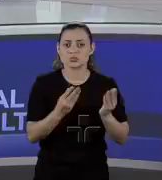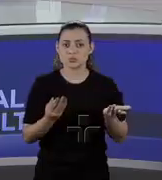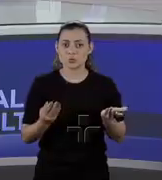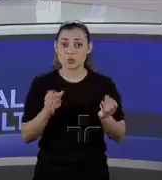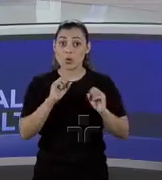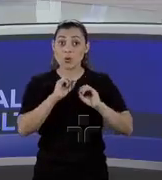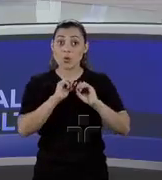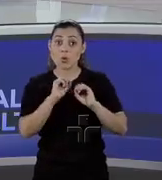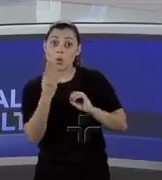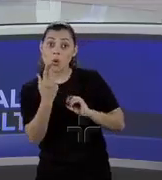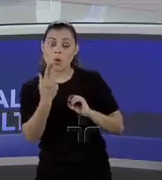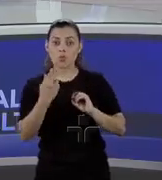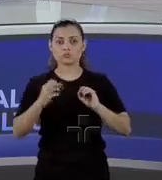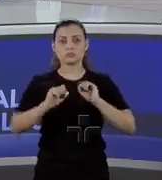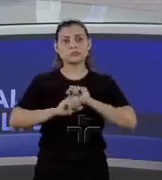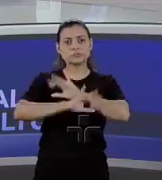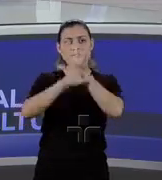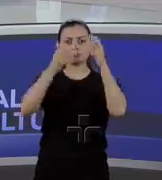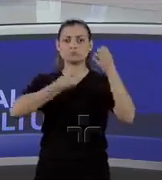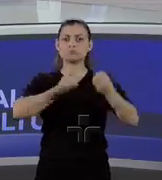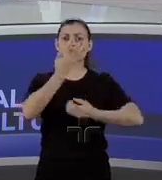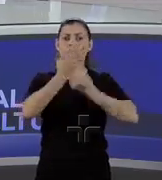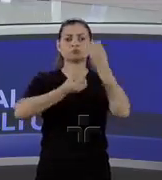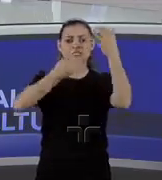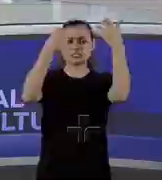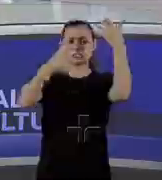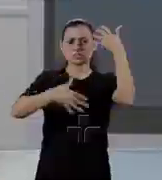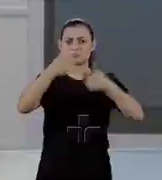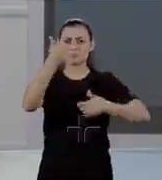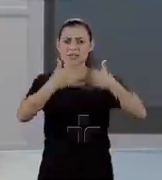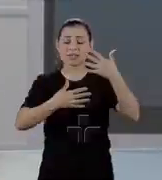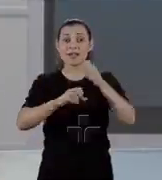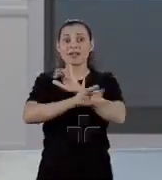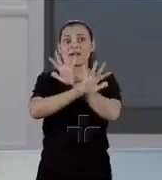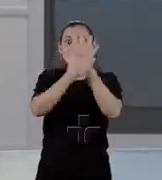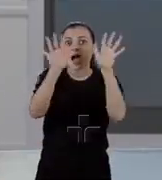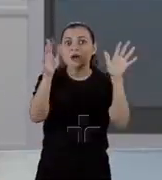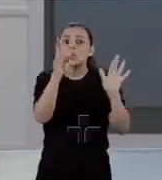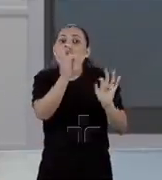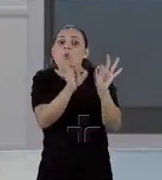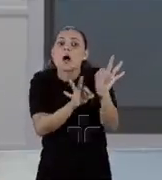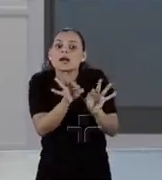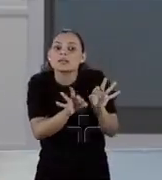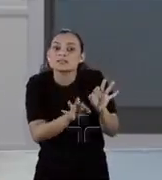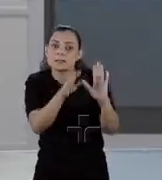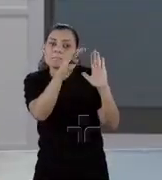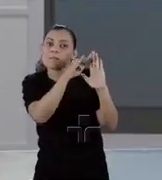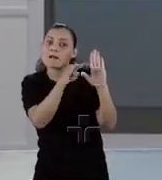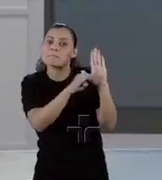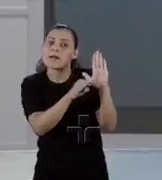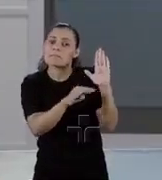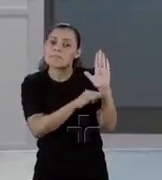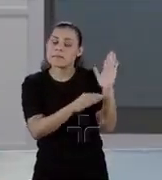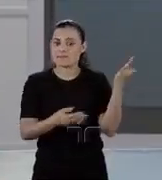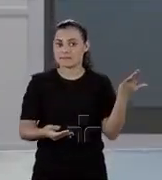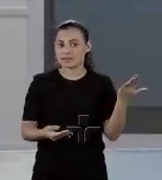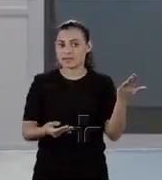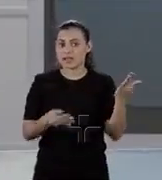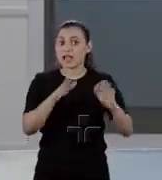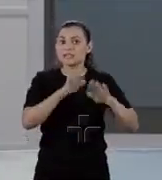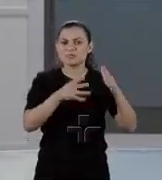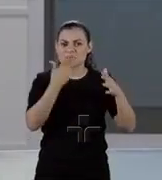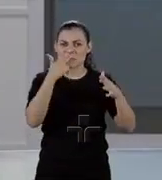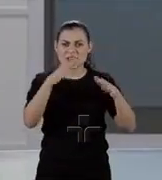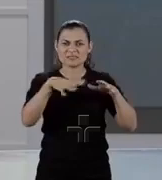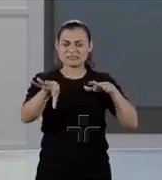forma um pouco mais organizada. Por quê? Porque a forma da onde vem a assimilação é fragmentada, é